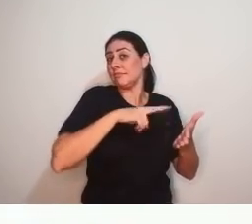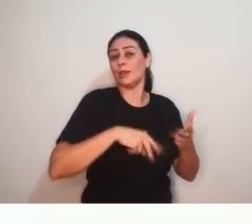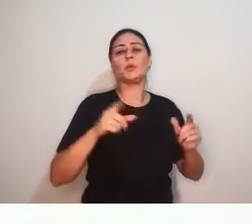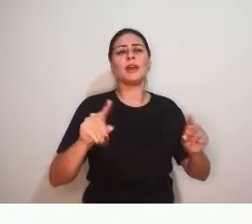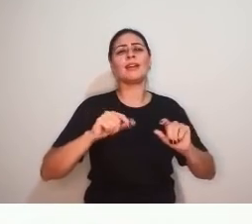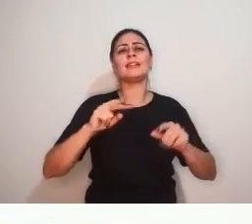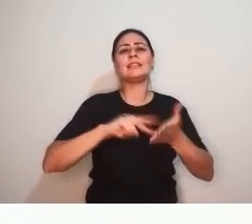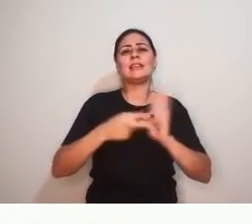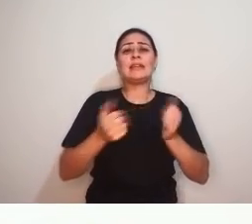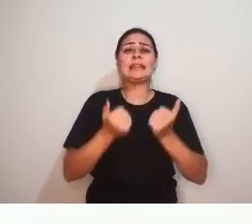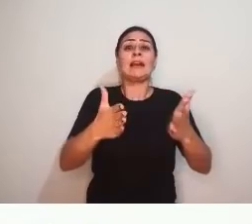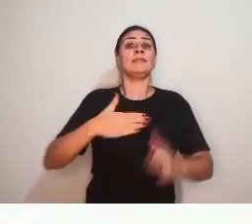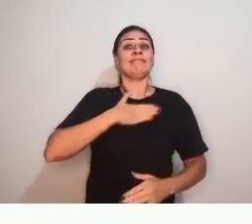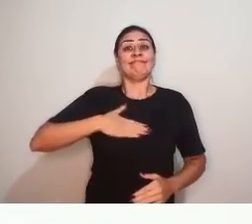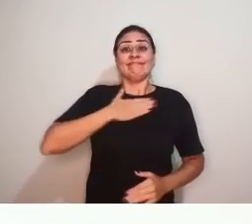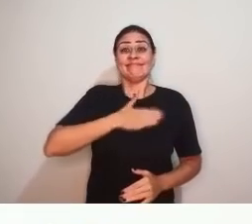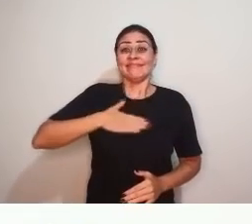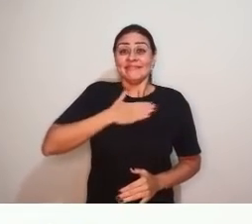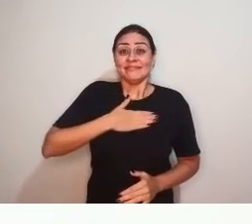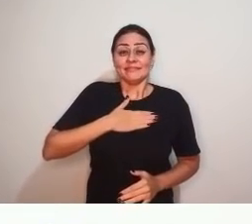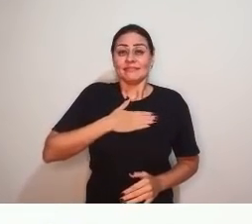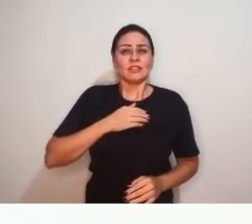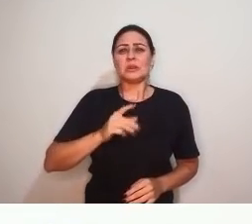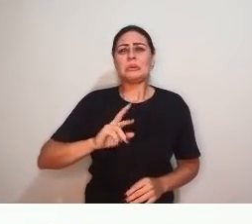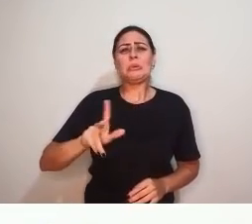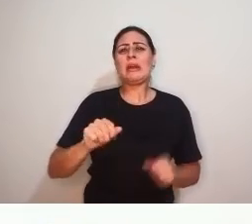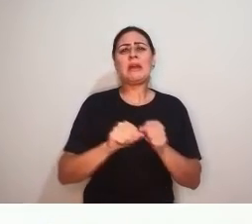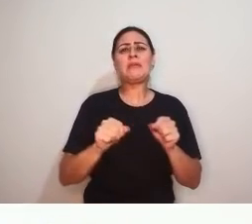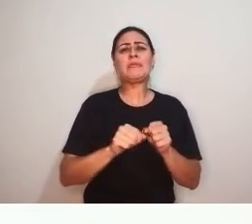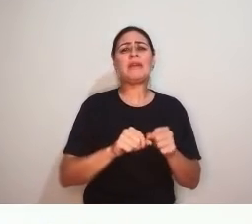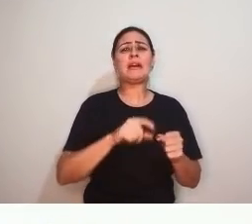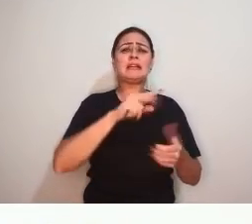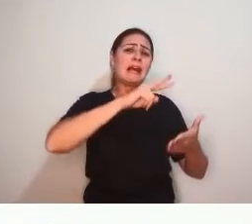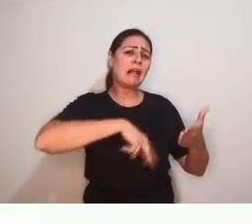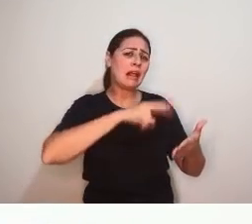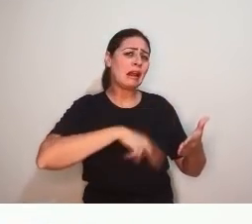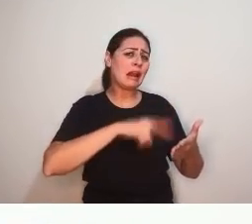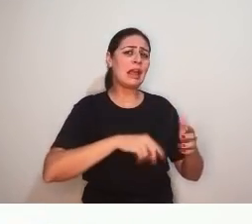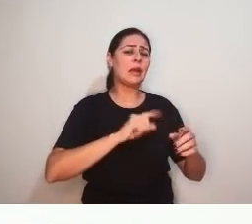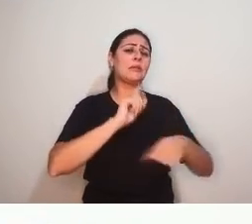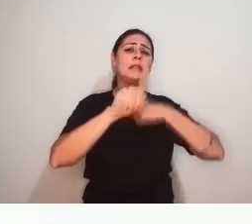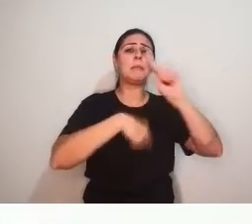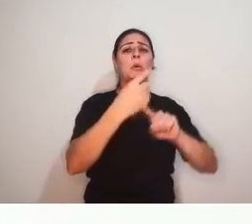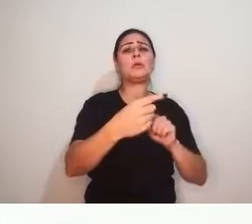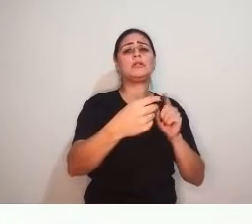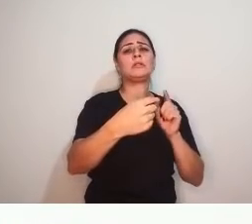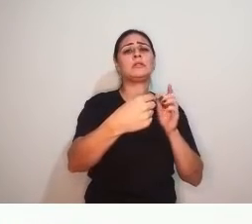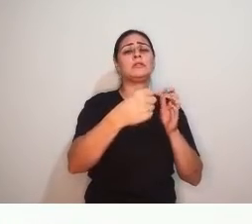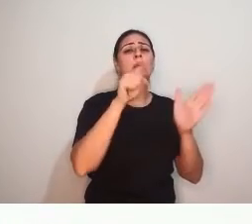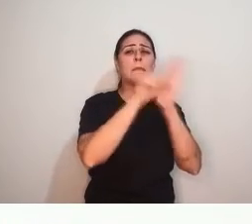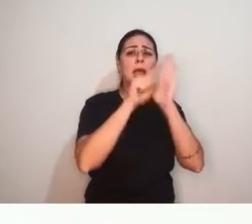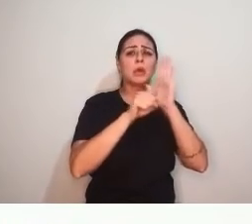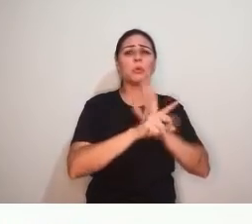leitura de livros de forma prazerosa. Não fazer ele ler um livro ou um HQ, ou seja lá o que for, porque ele vai